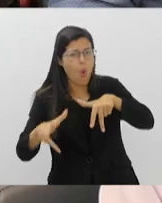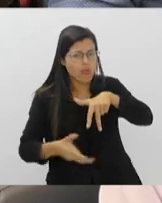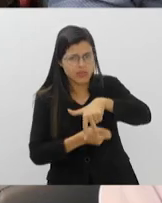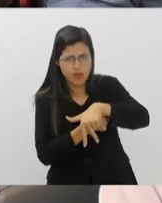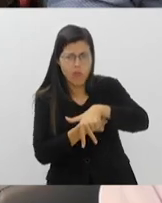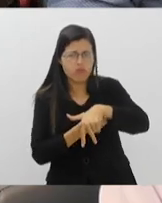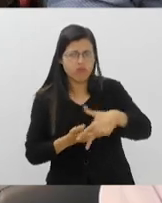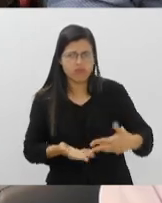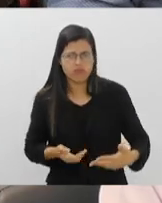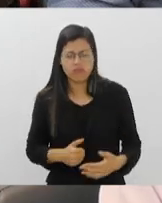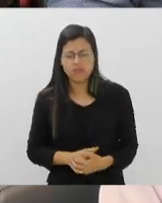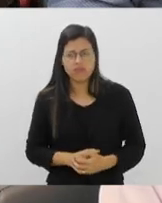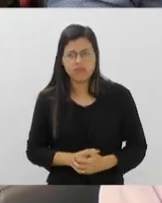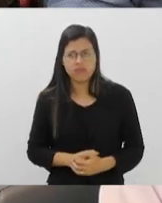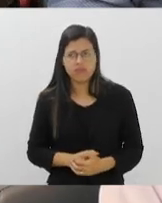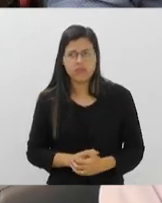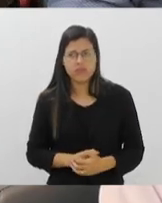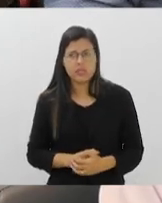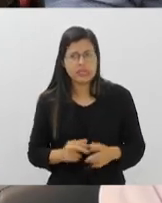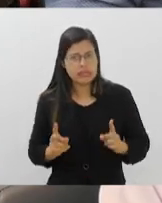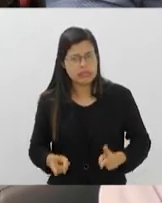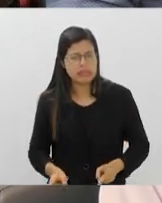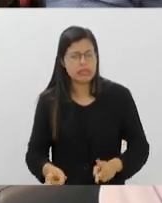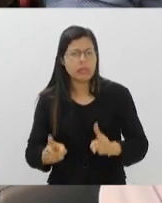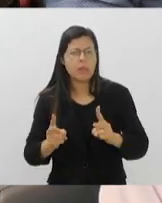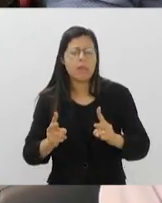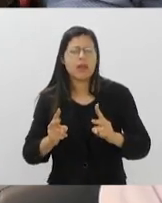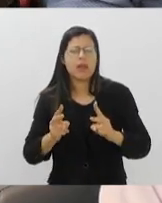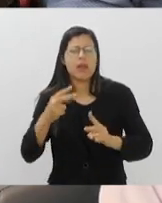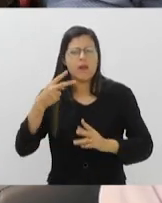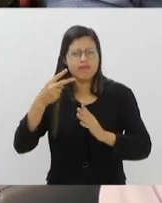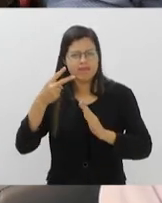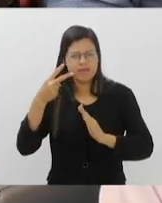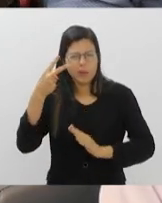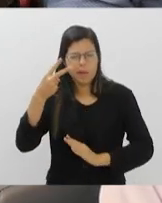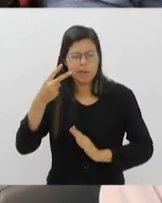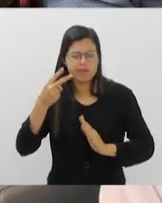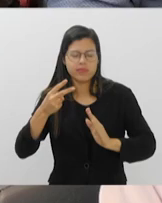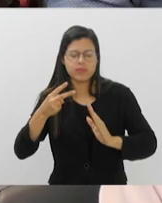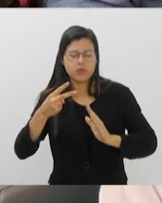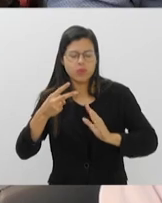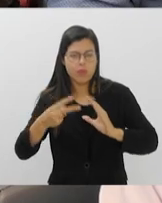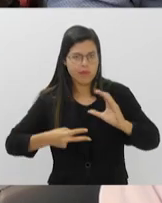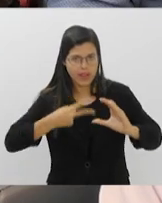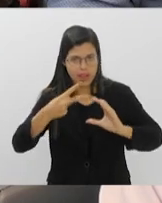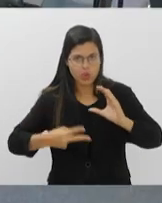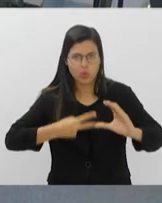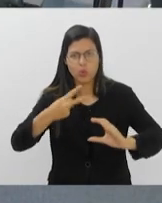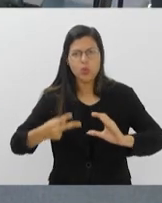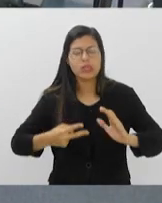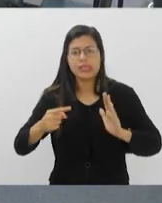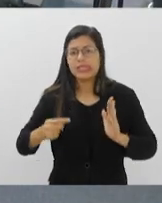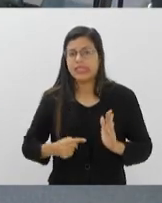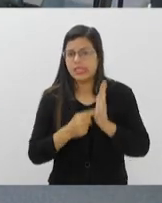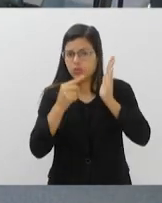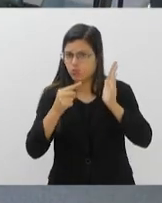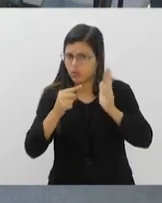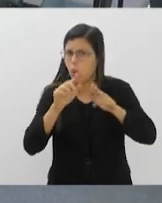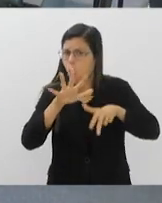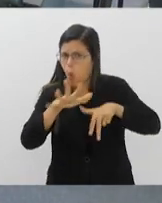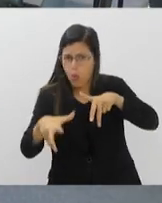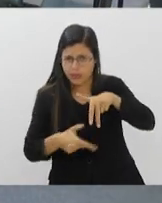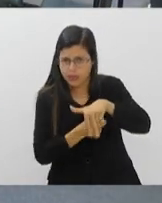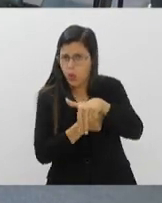corrupção eh constantemente a câmara de vereadores denuncia corrupções em Macabu